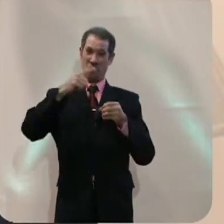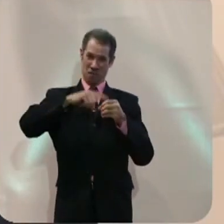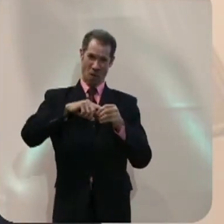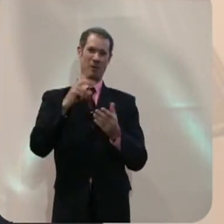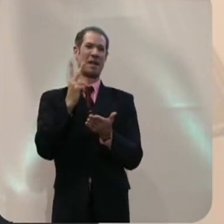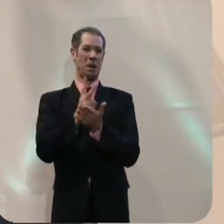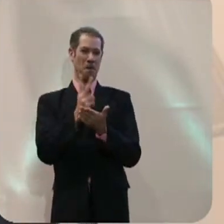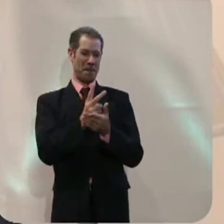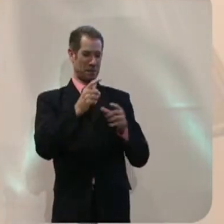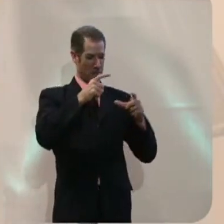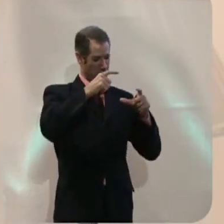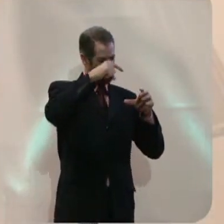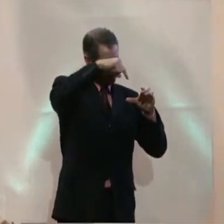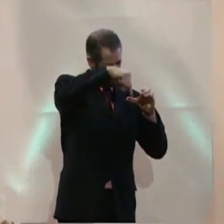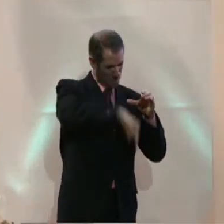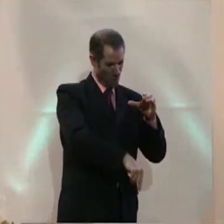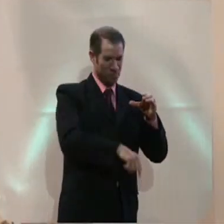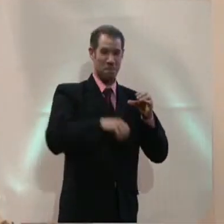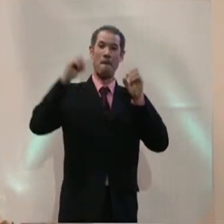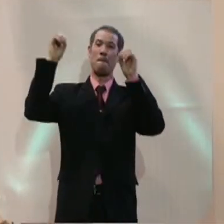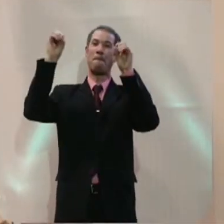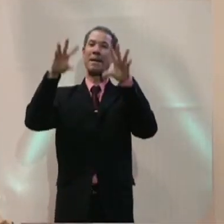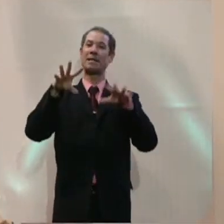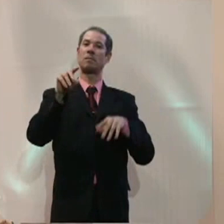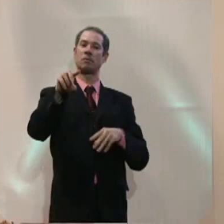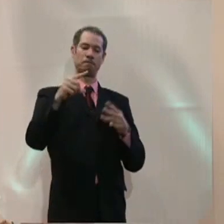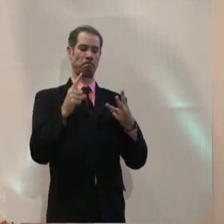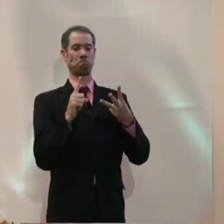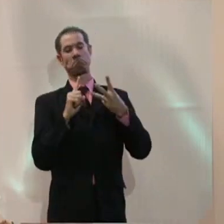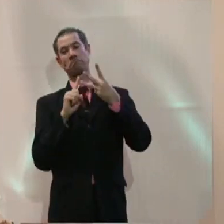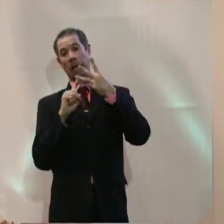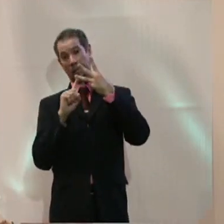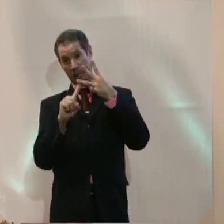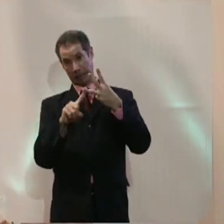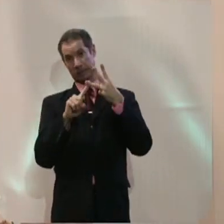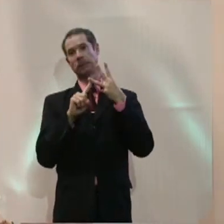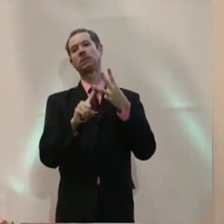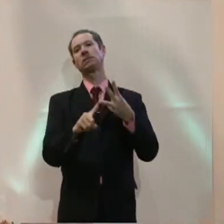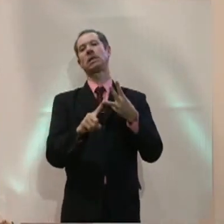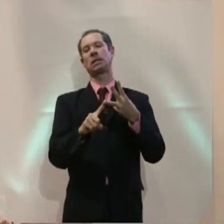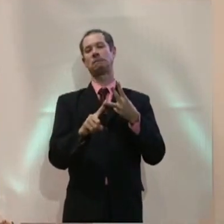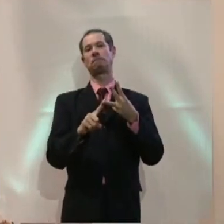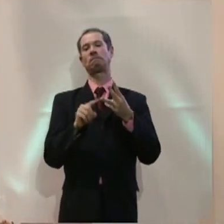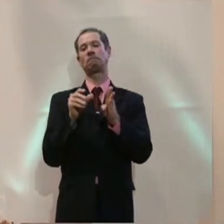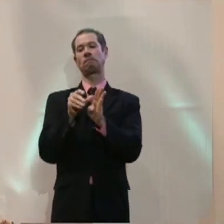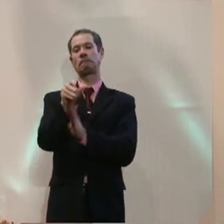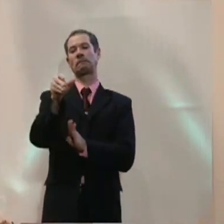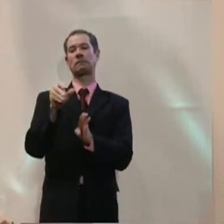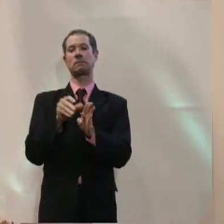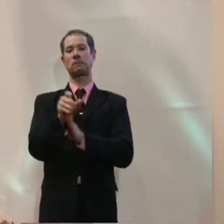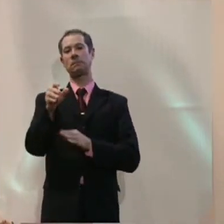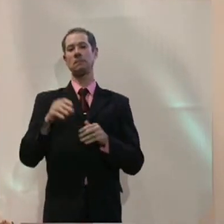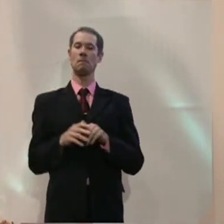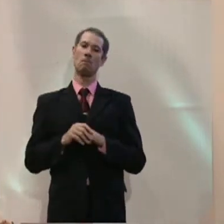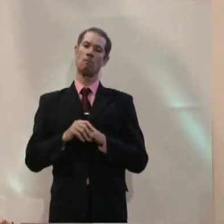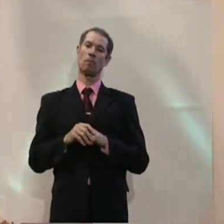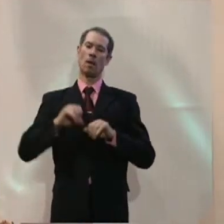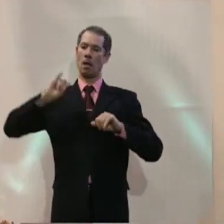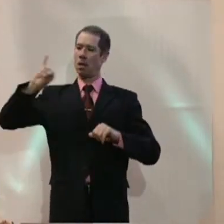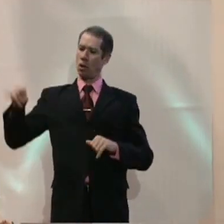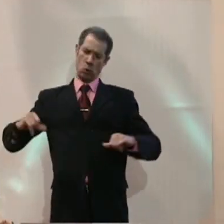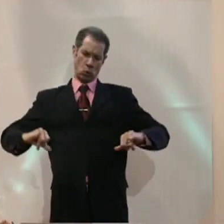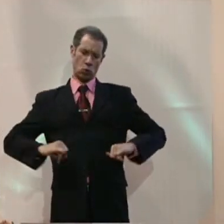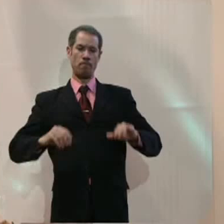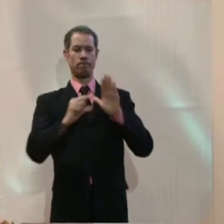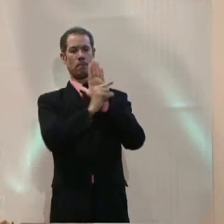uma bênção para hoje, para você. Terceira coisa que eu queria deixar com você. Jó vai dizer